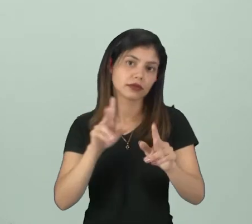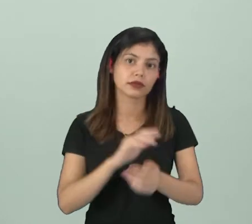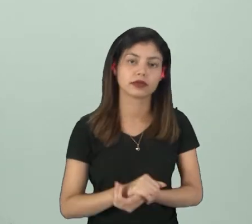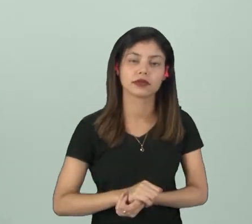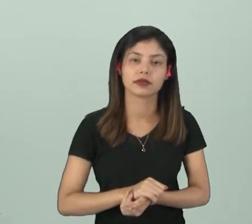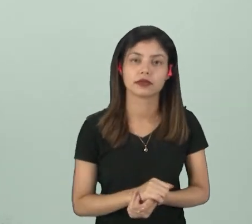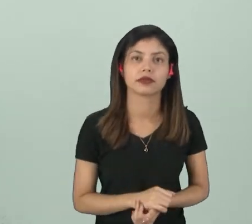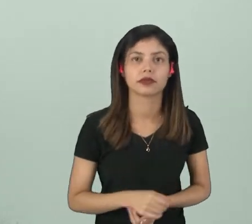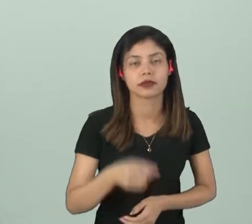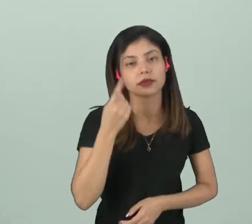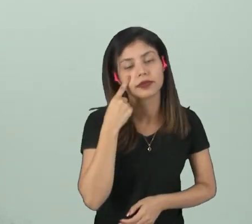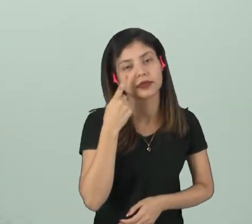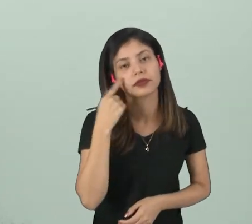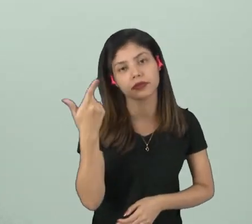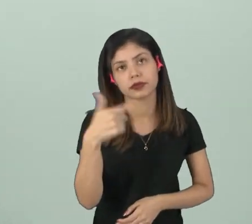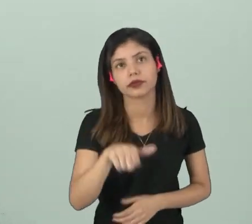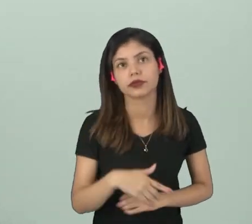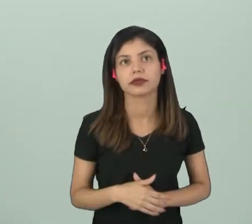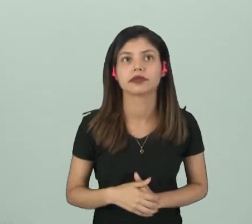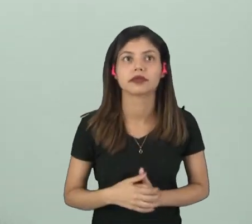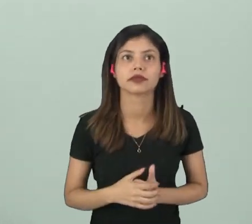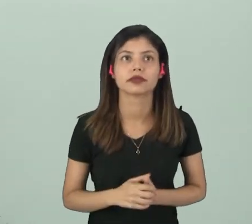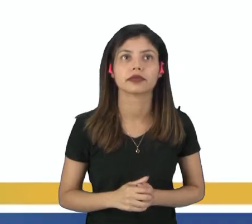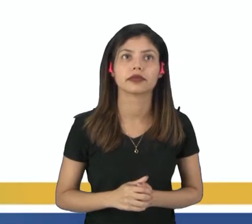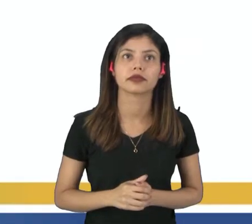diferenças. Vamos observar novamente.